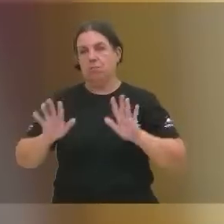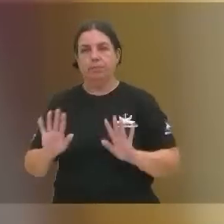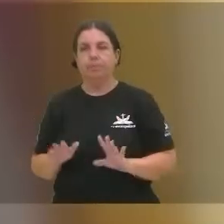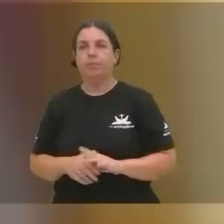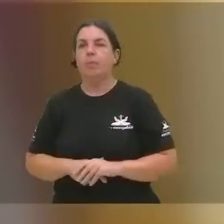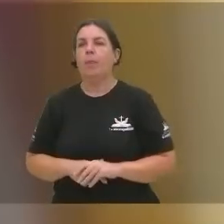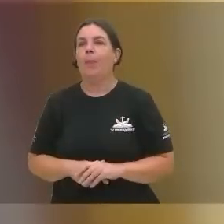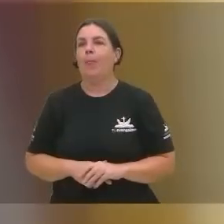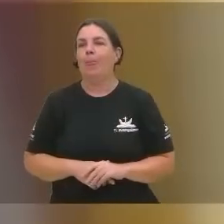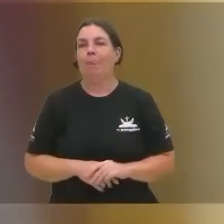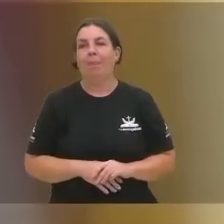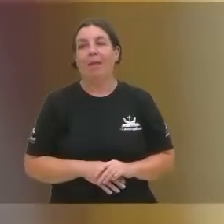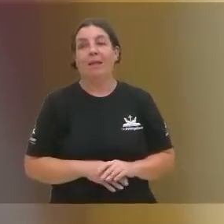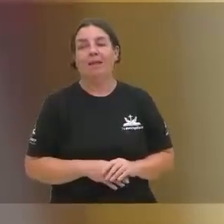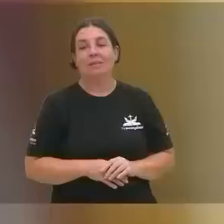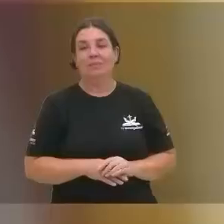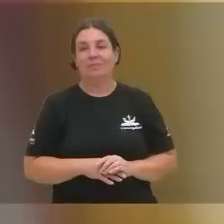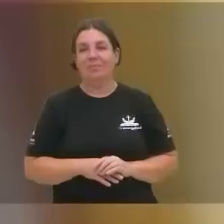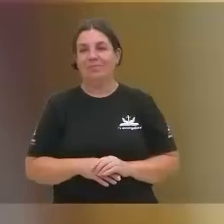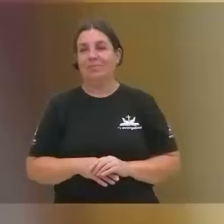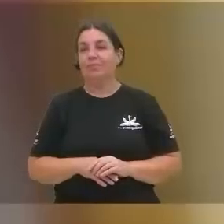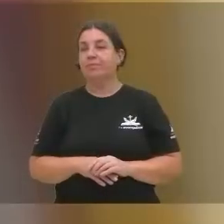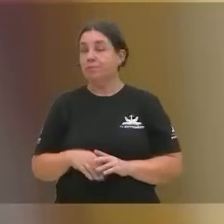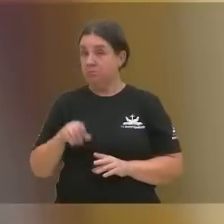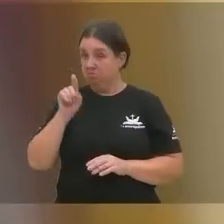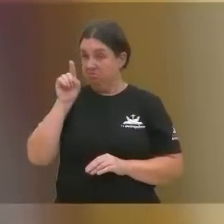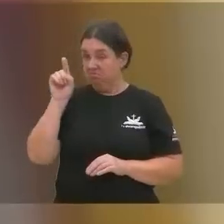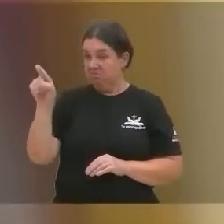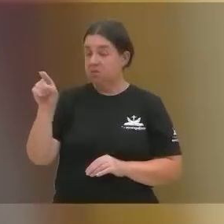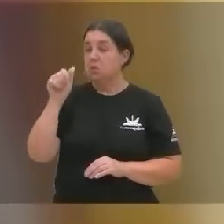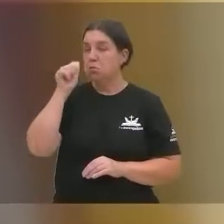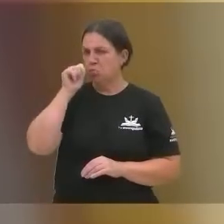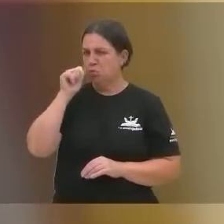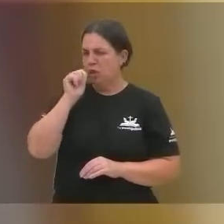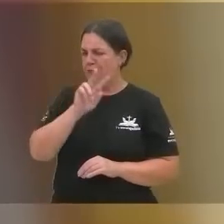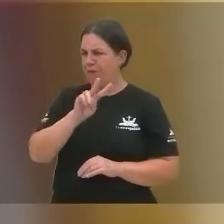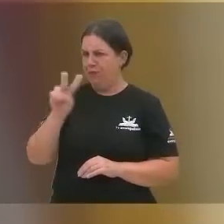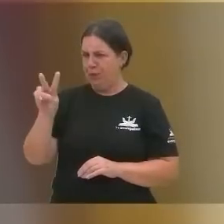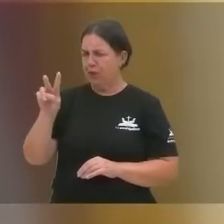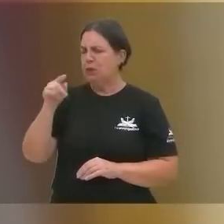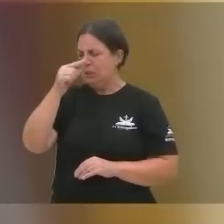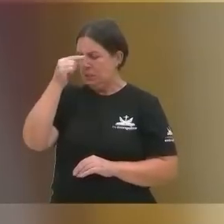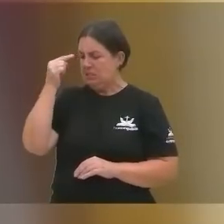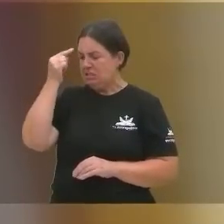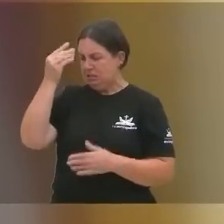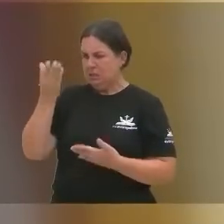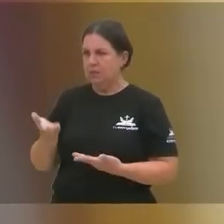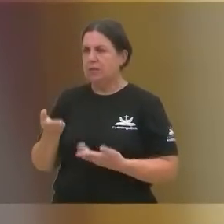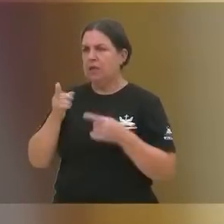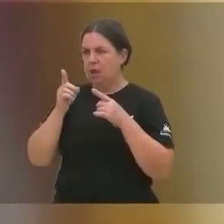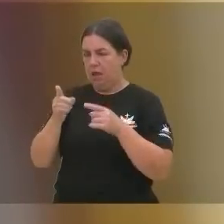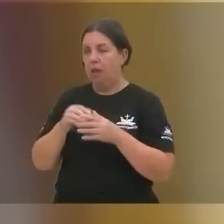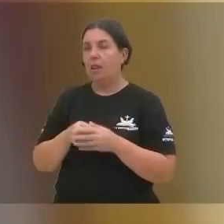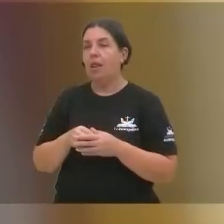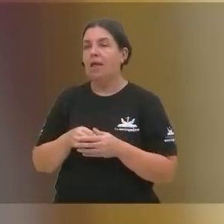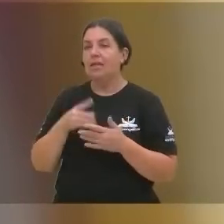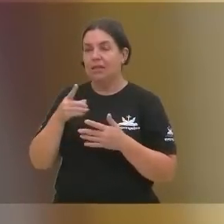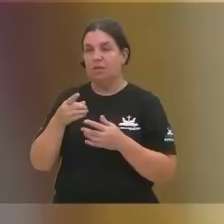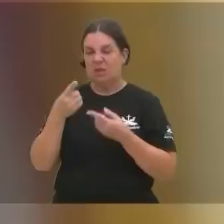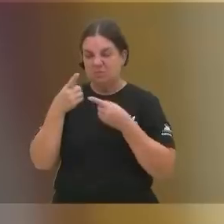é impressionante que essa virgem Marte foi muito